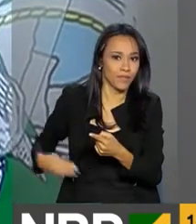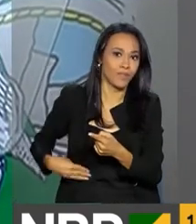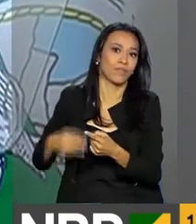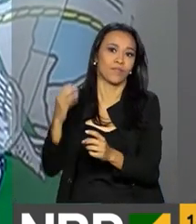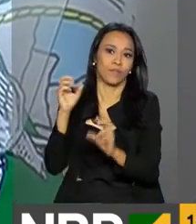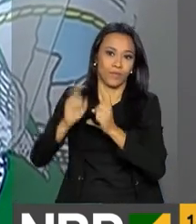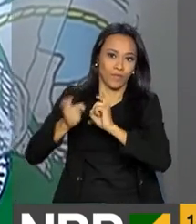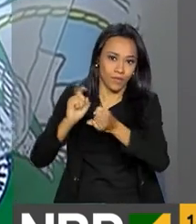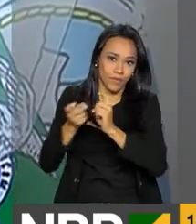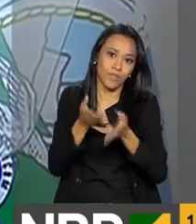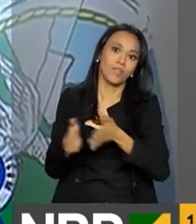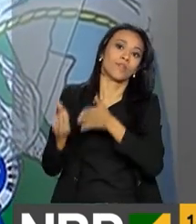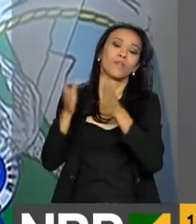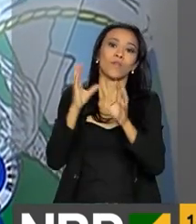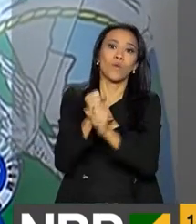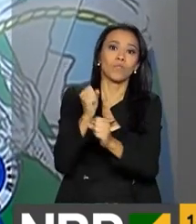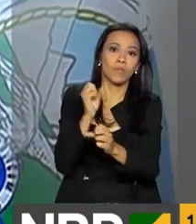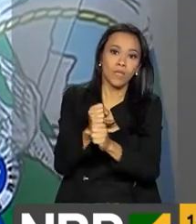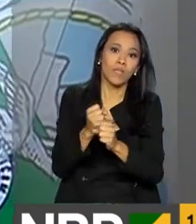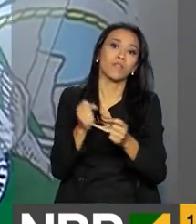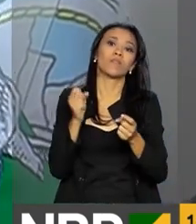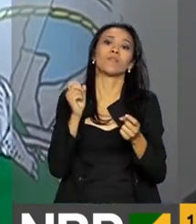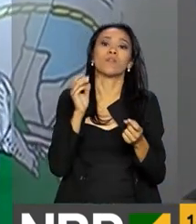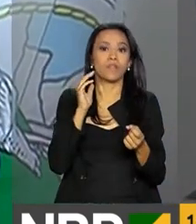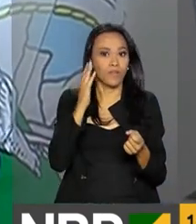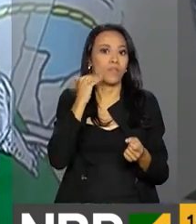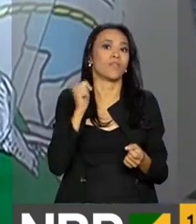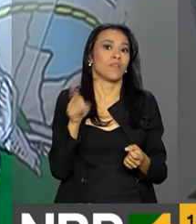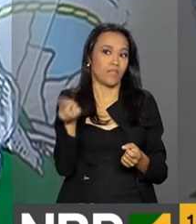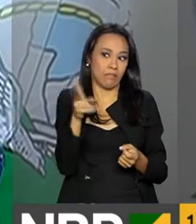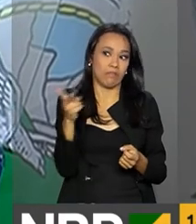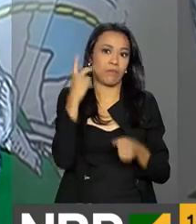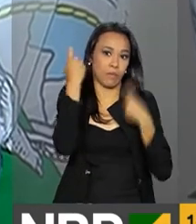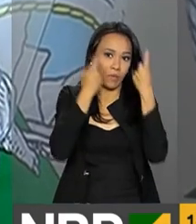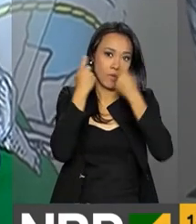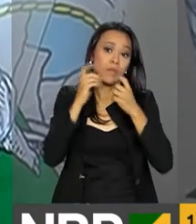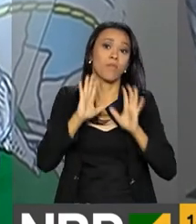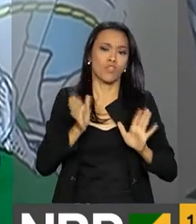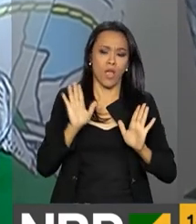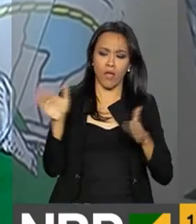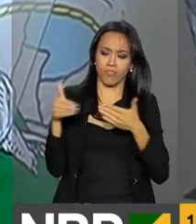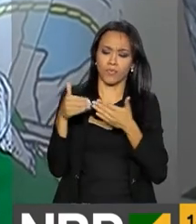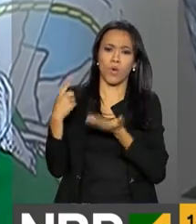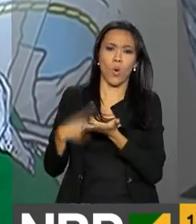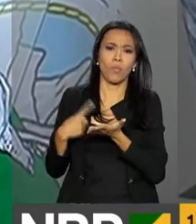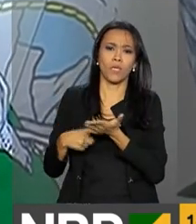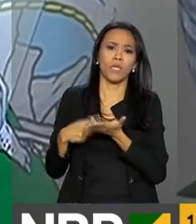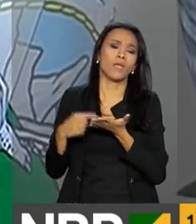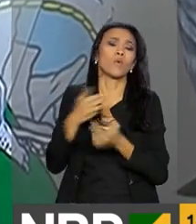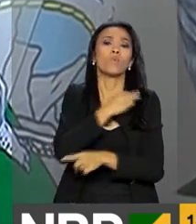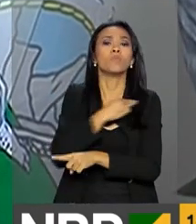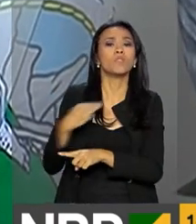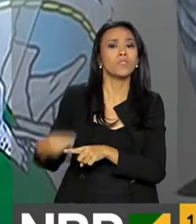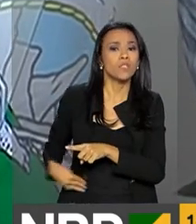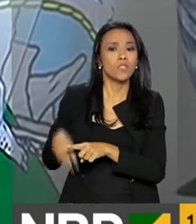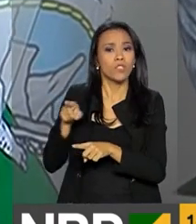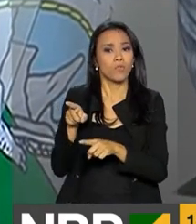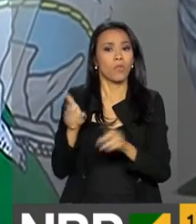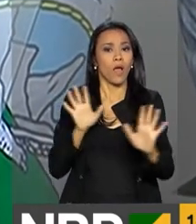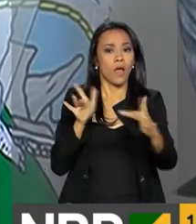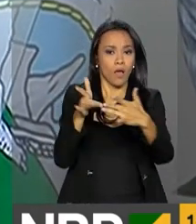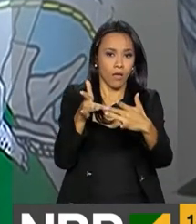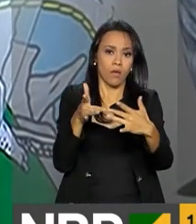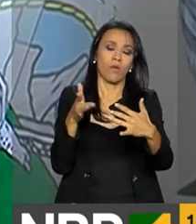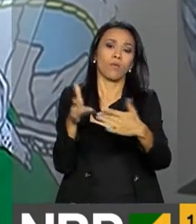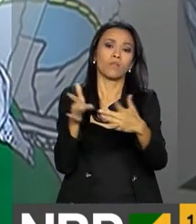mas já combinarei com o Ricardo Barros para que entre em contato com o secretário da Saúde, né, para